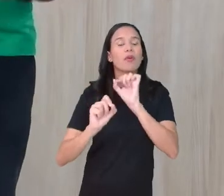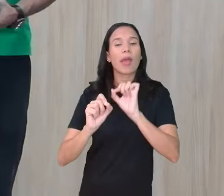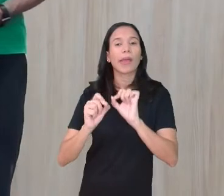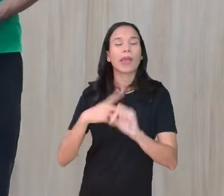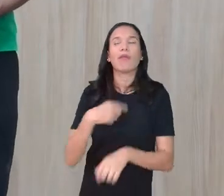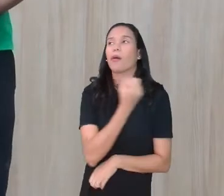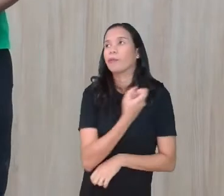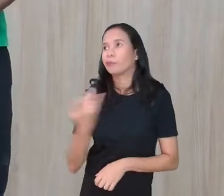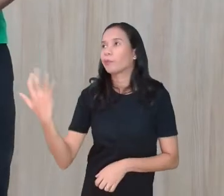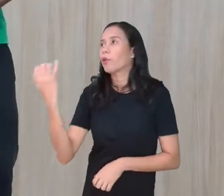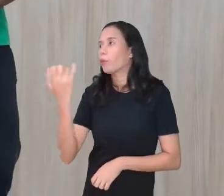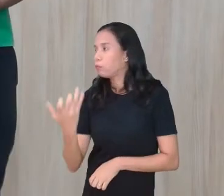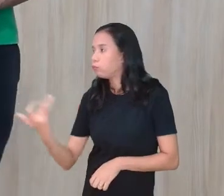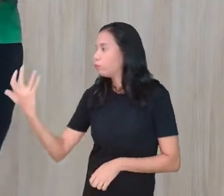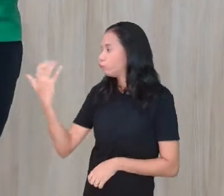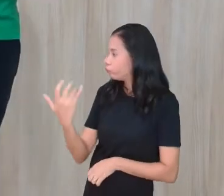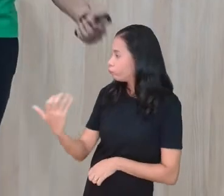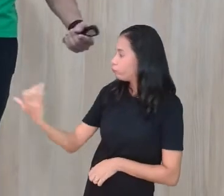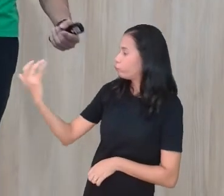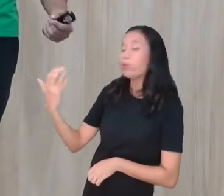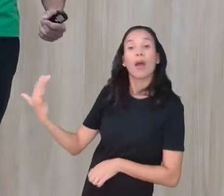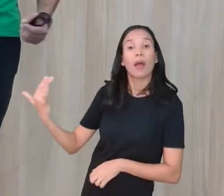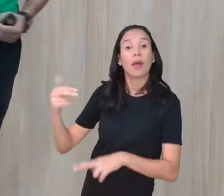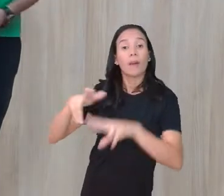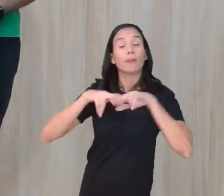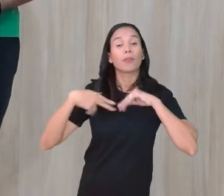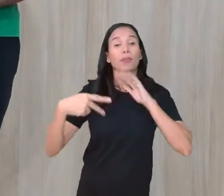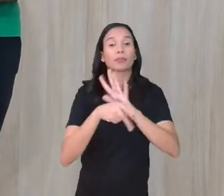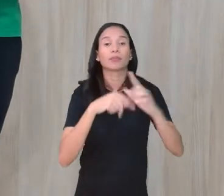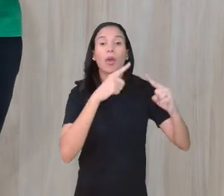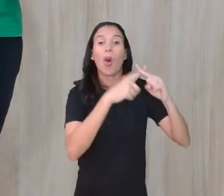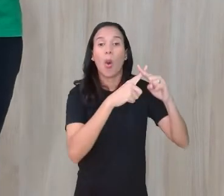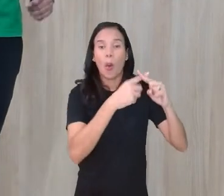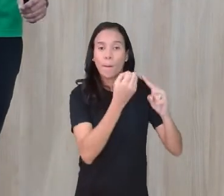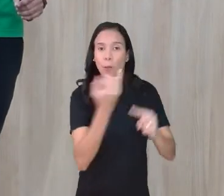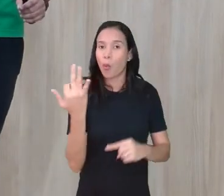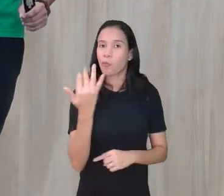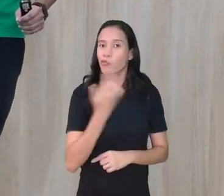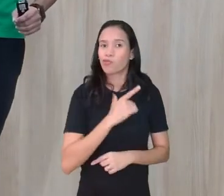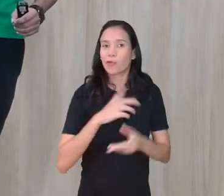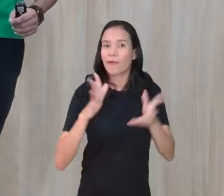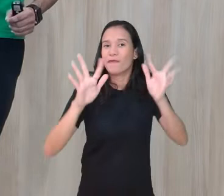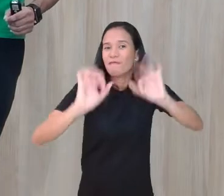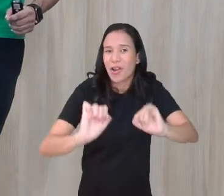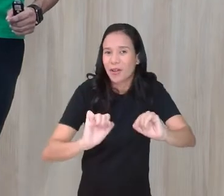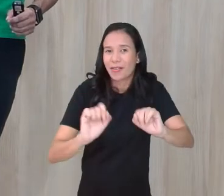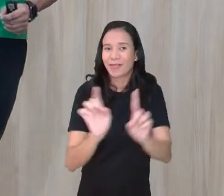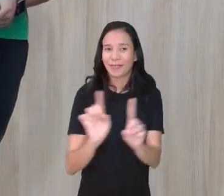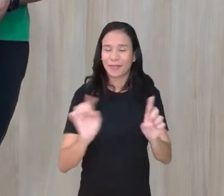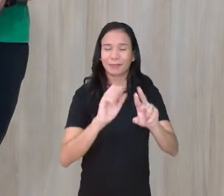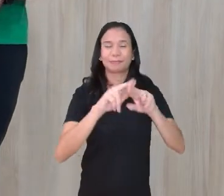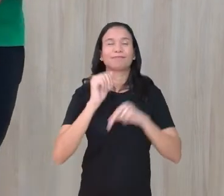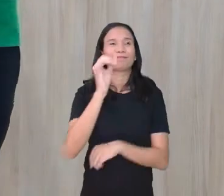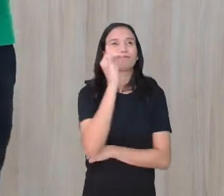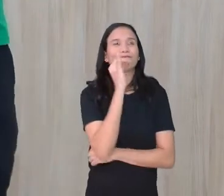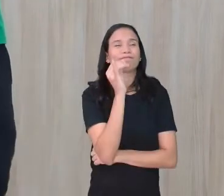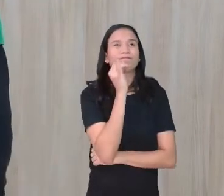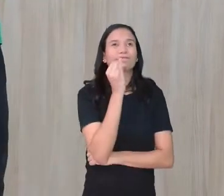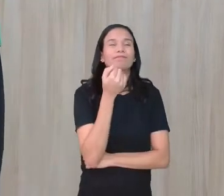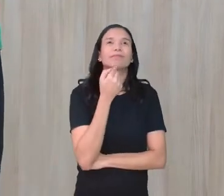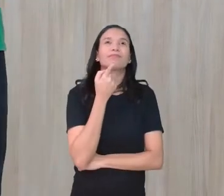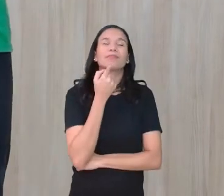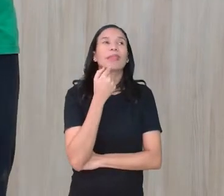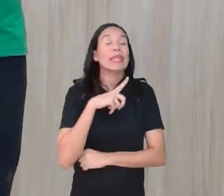justamente o infinito. Então, os múltiplos, eles não têm fim, Tá? Você pode encontrar aí, por exemplo, se